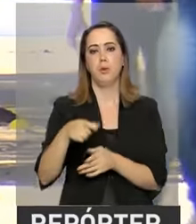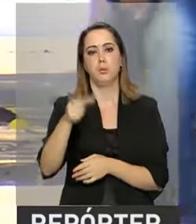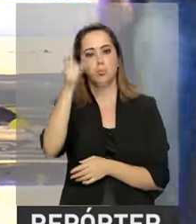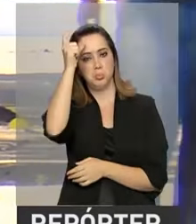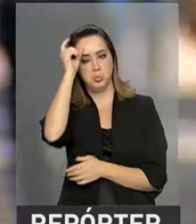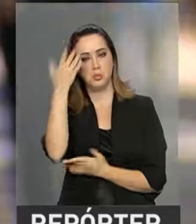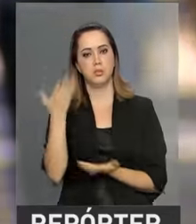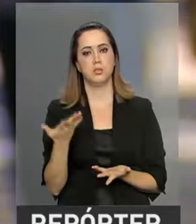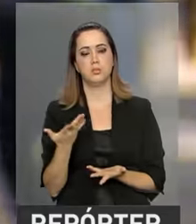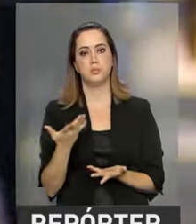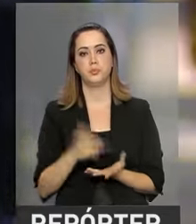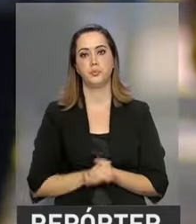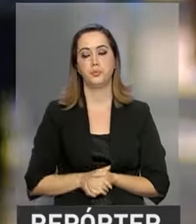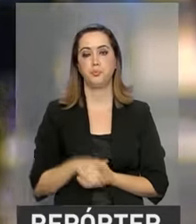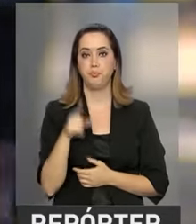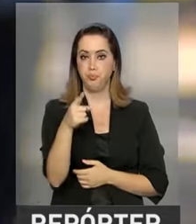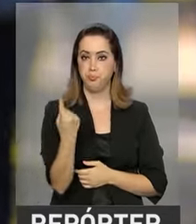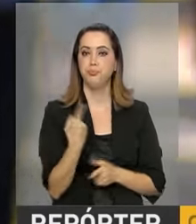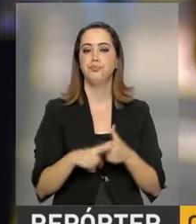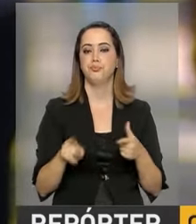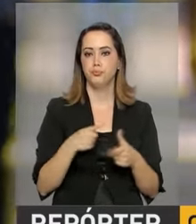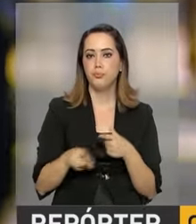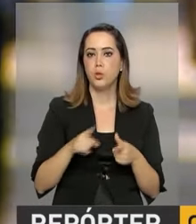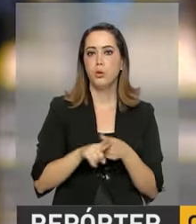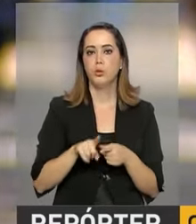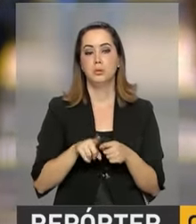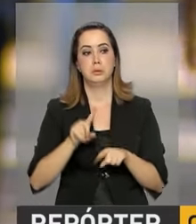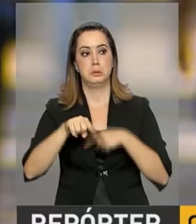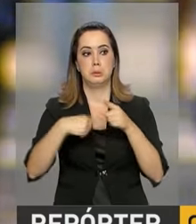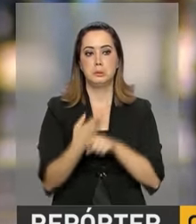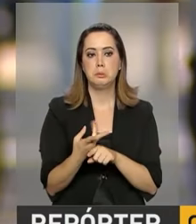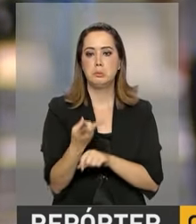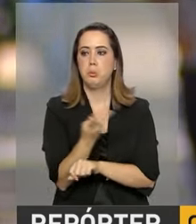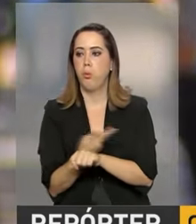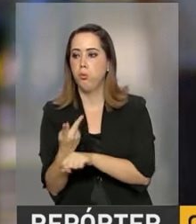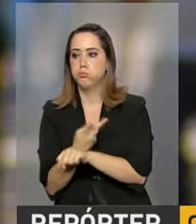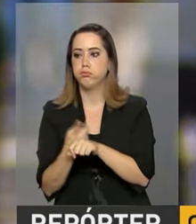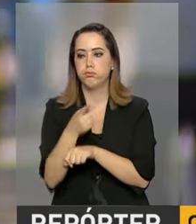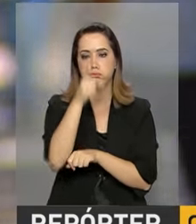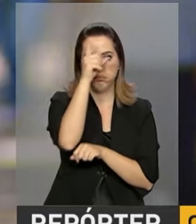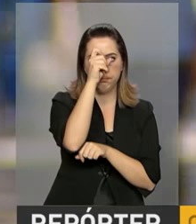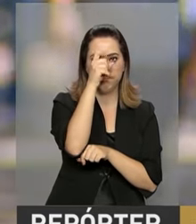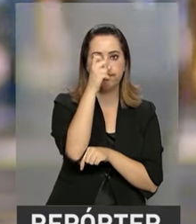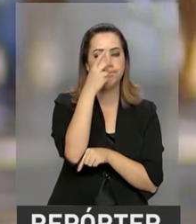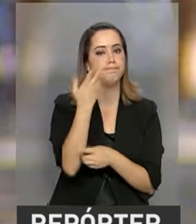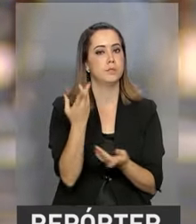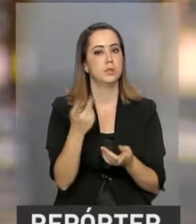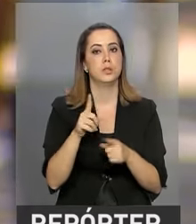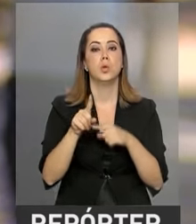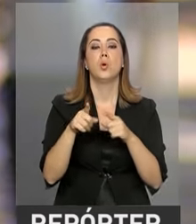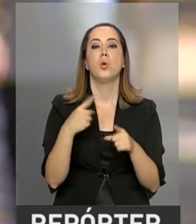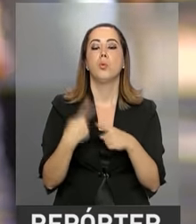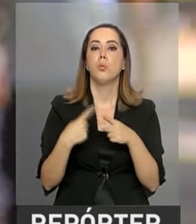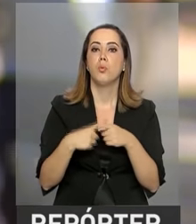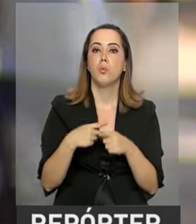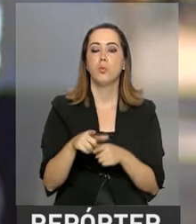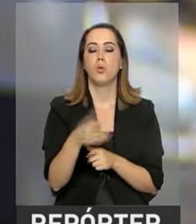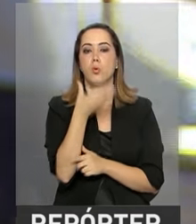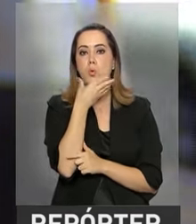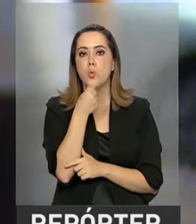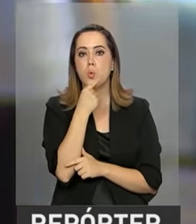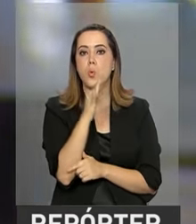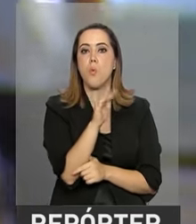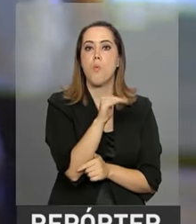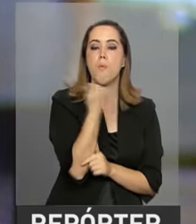de doenças. Uma das consequências da busca tardia pelos serviços de saúde é que os homens morrem mais cedo que as mulheres e